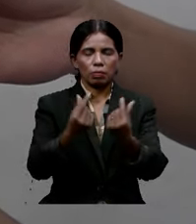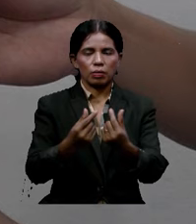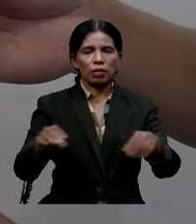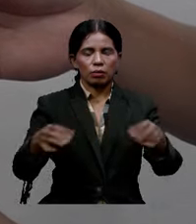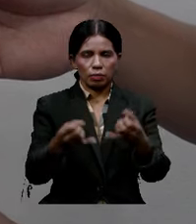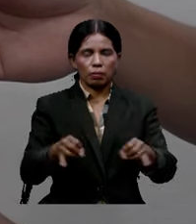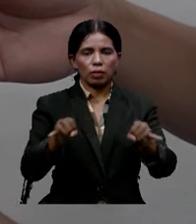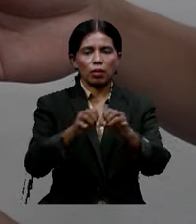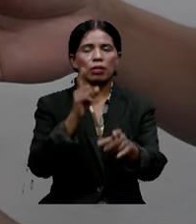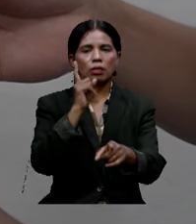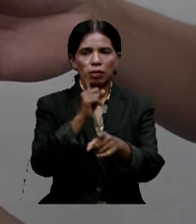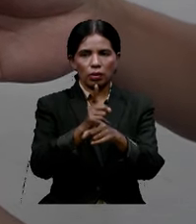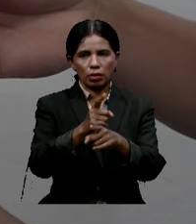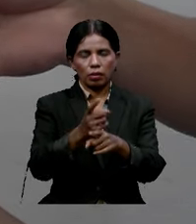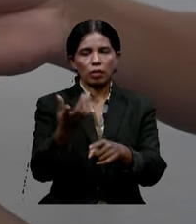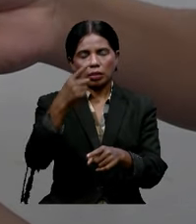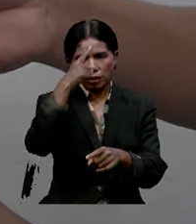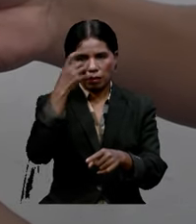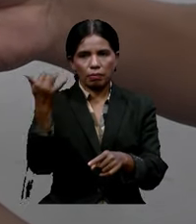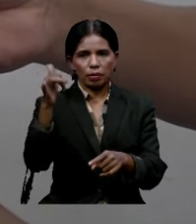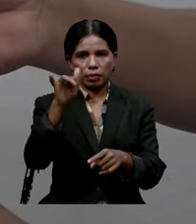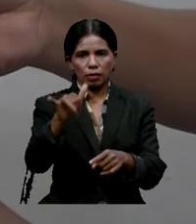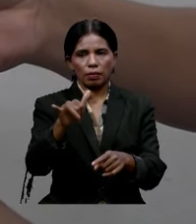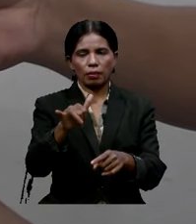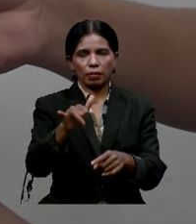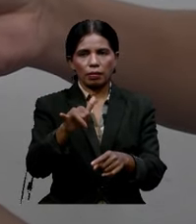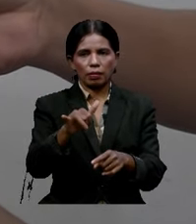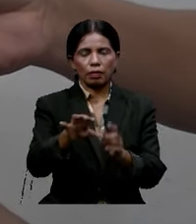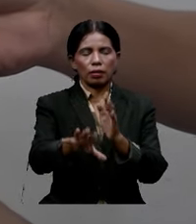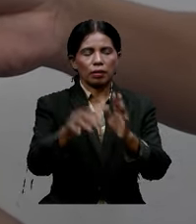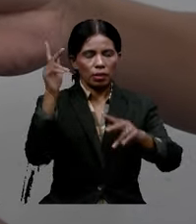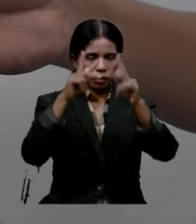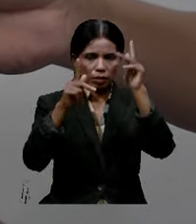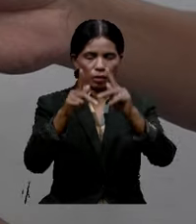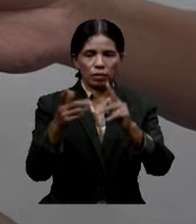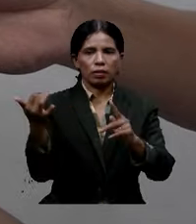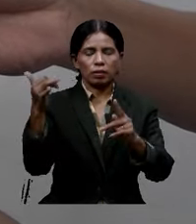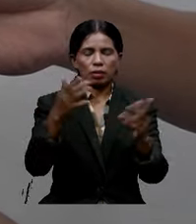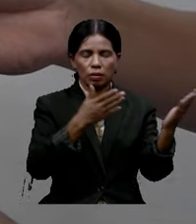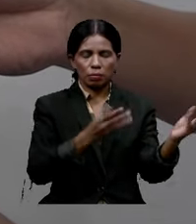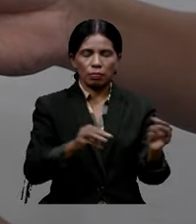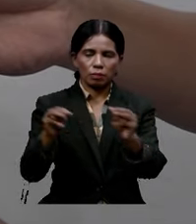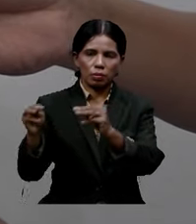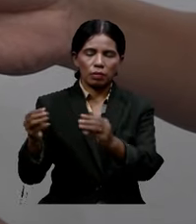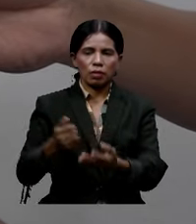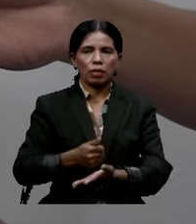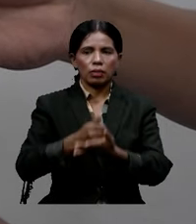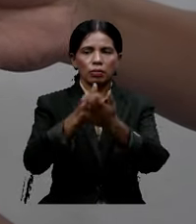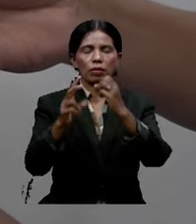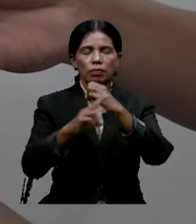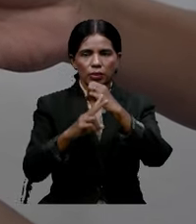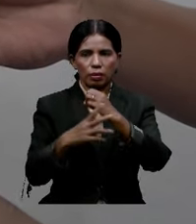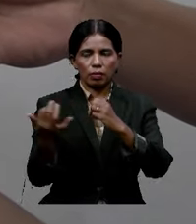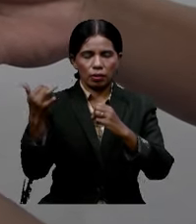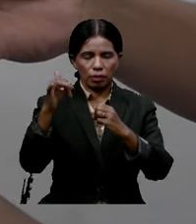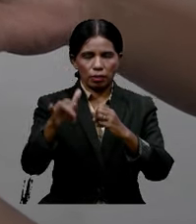importante teves tamba sira retan caso sira refera numa sirmos foi assistência para vítima sira